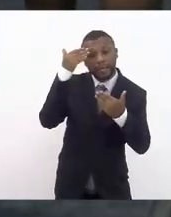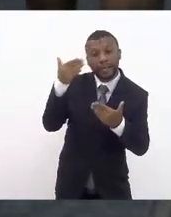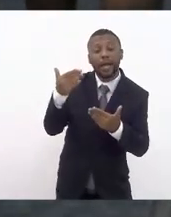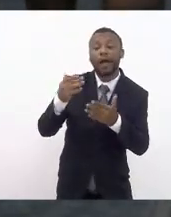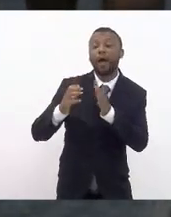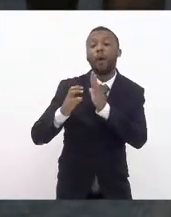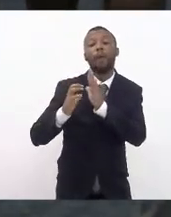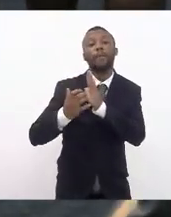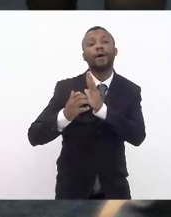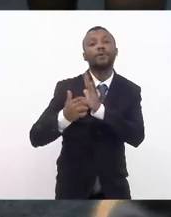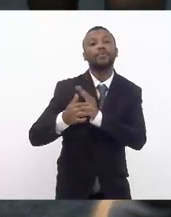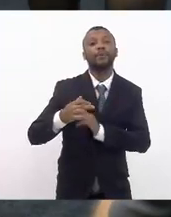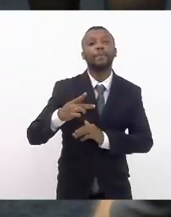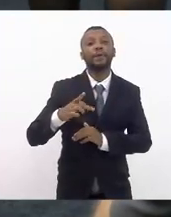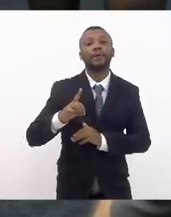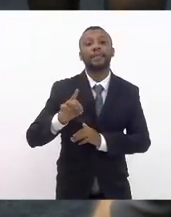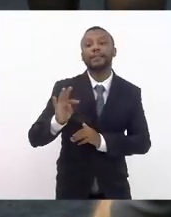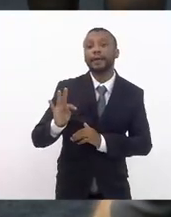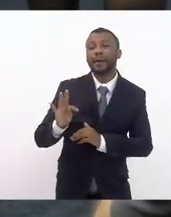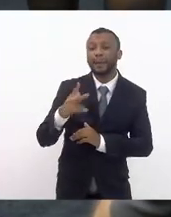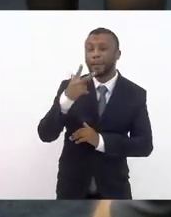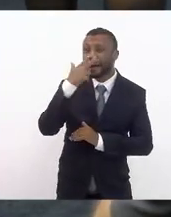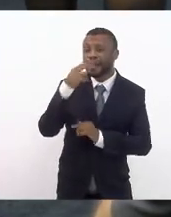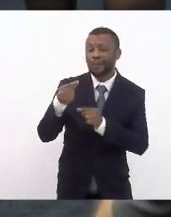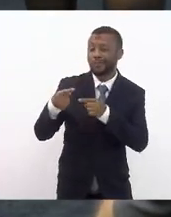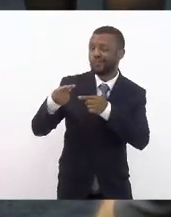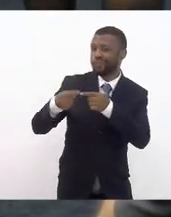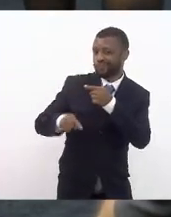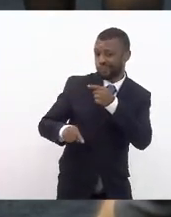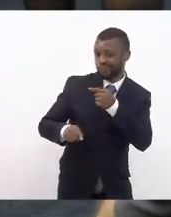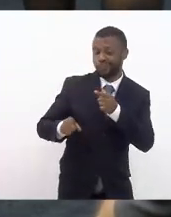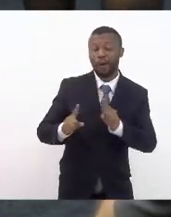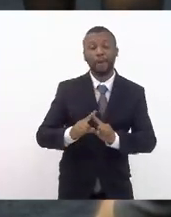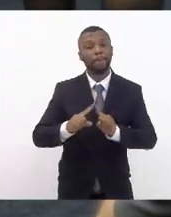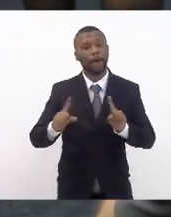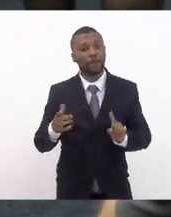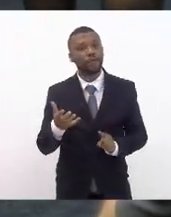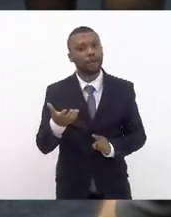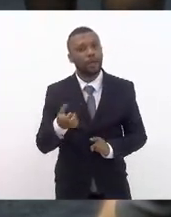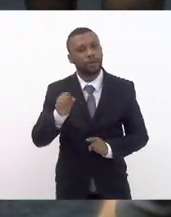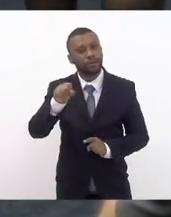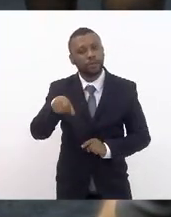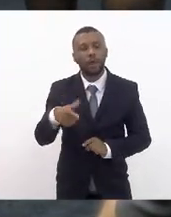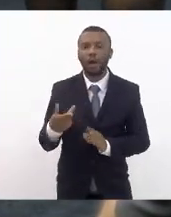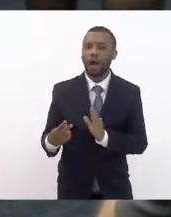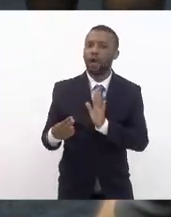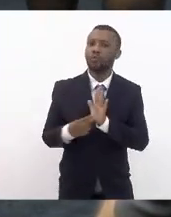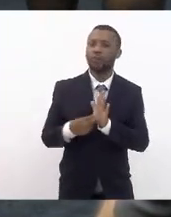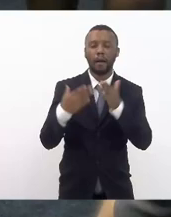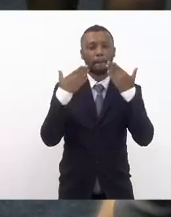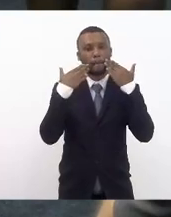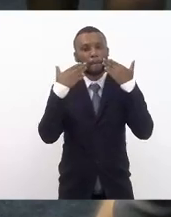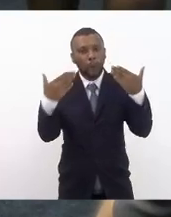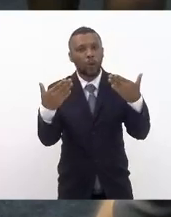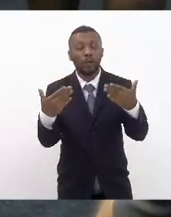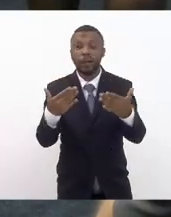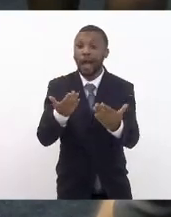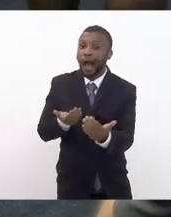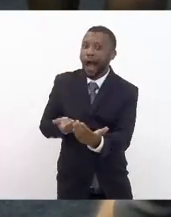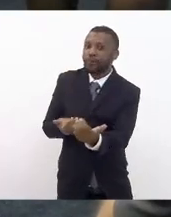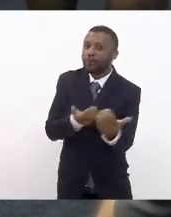que pode parecer inadequado, mas eu quero sim dizer aqui que a juventude do